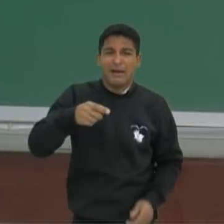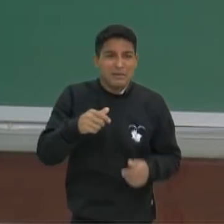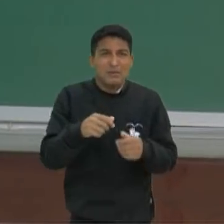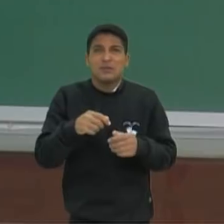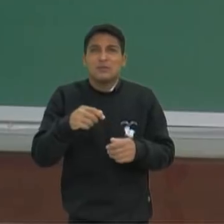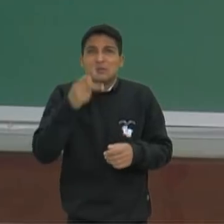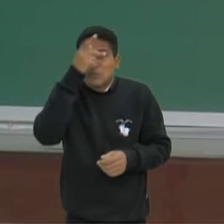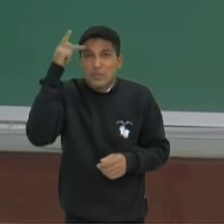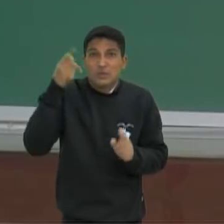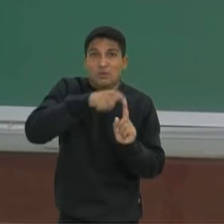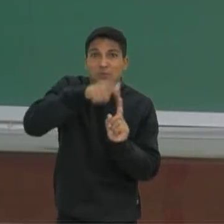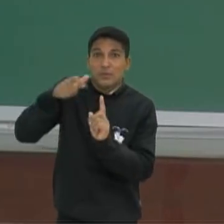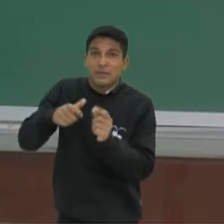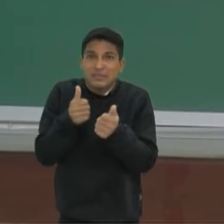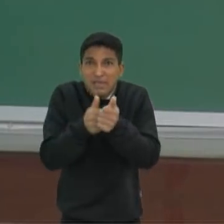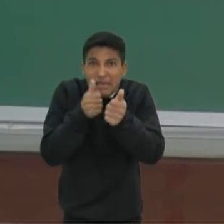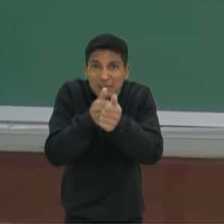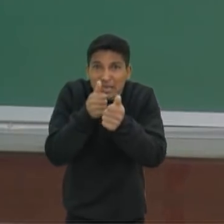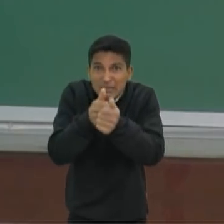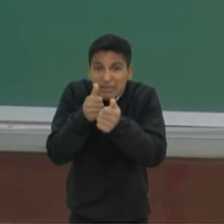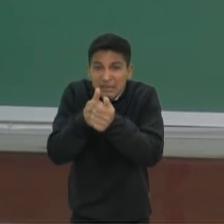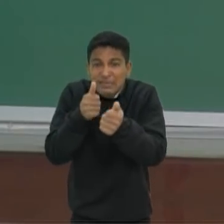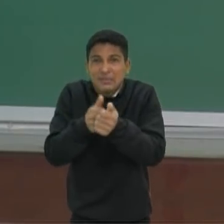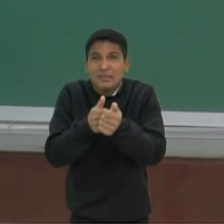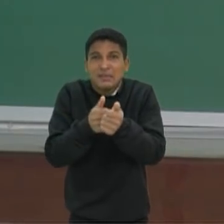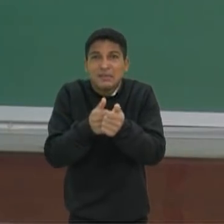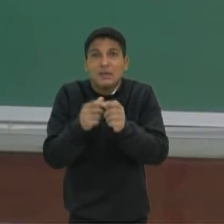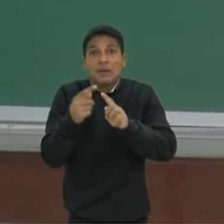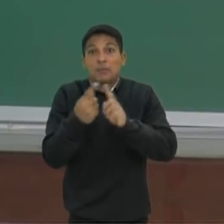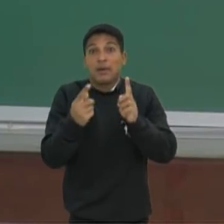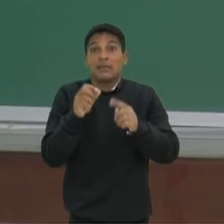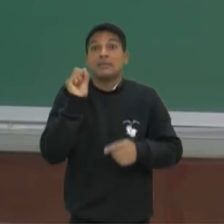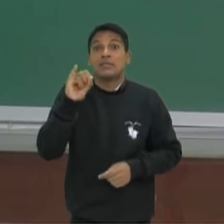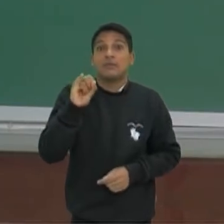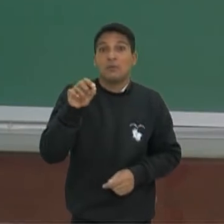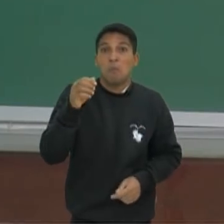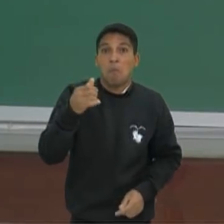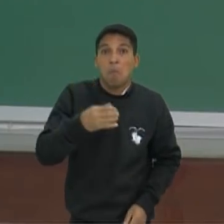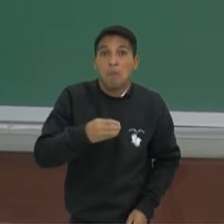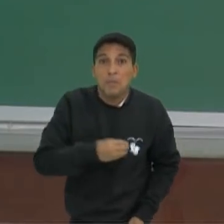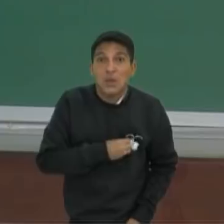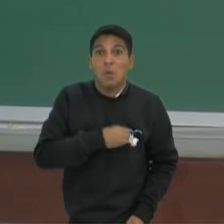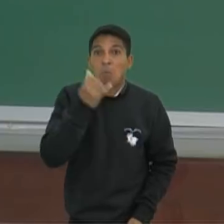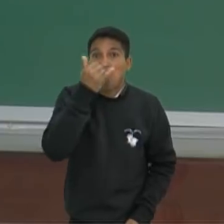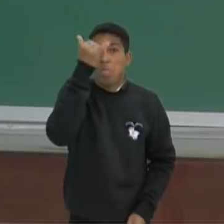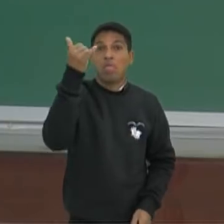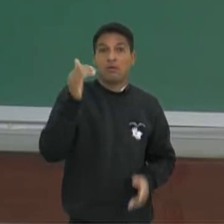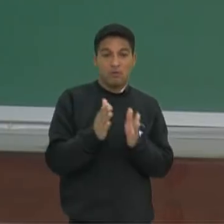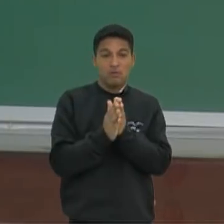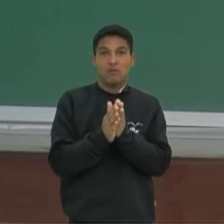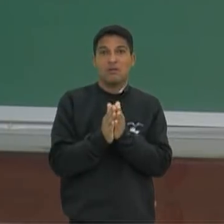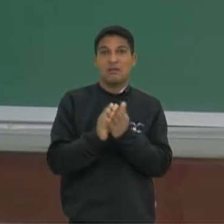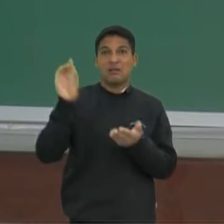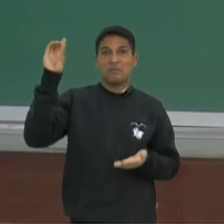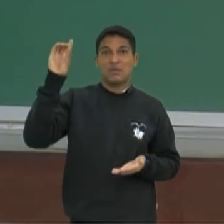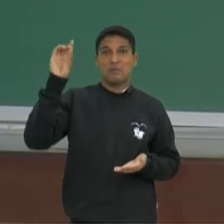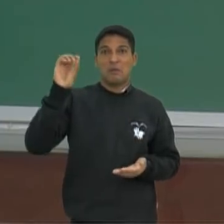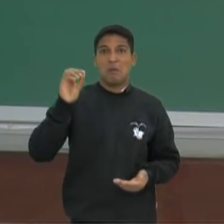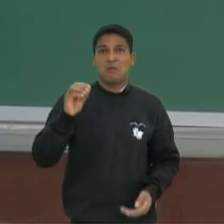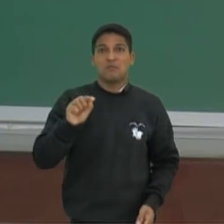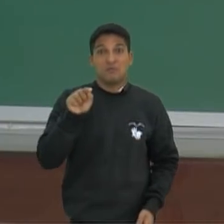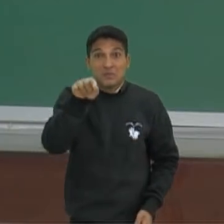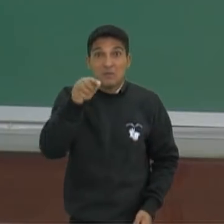o pecado ele pode permear a sua vida e você já talvez não alcance, né, os